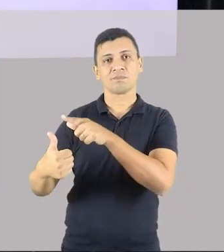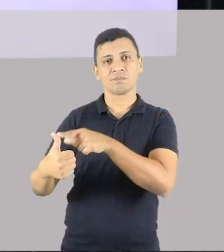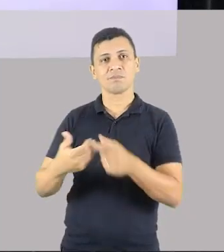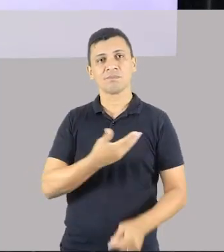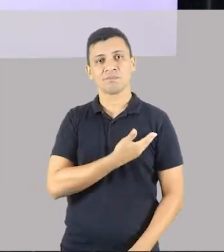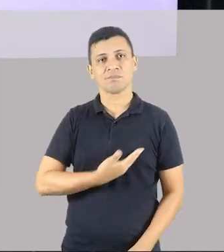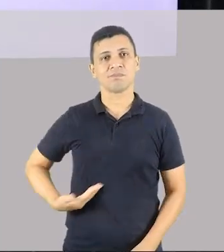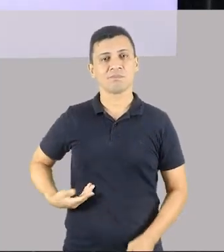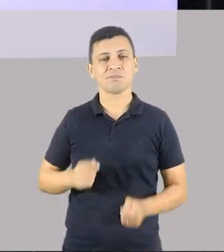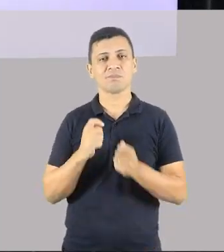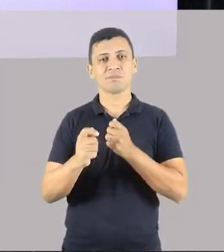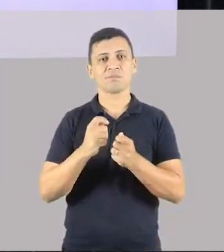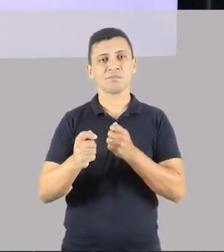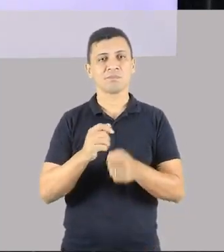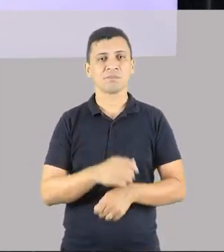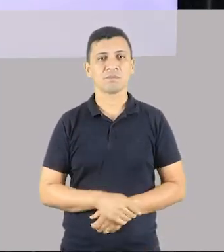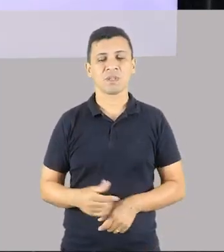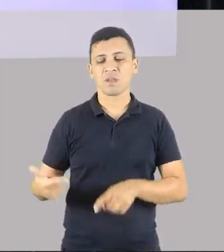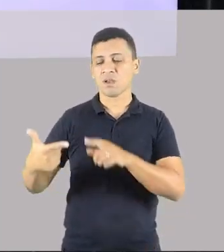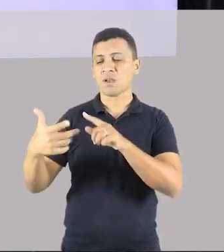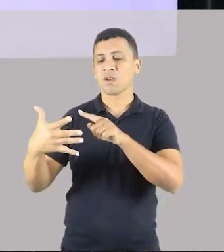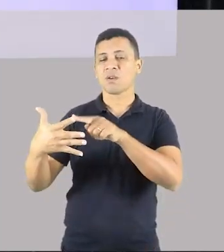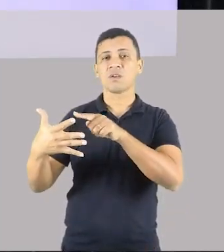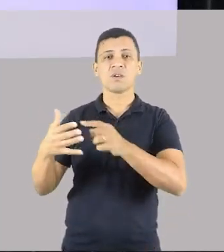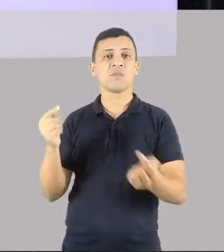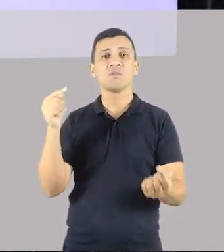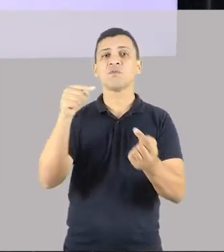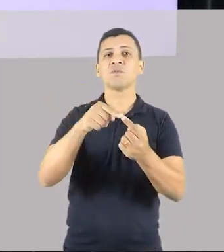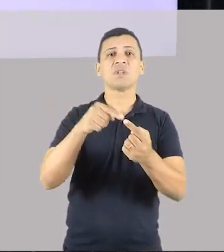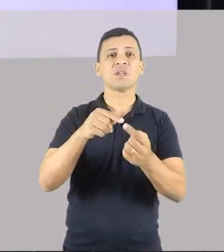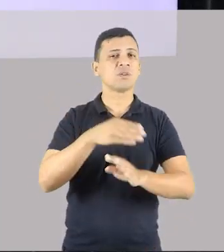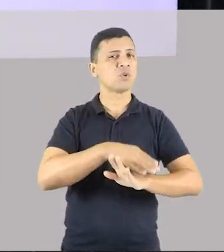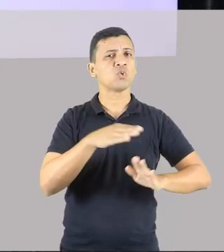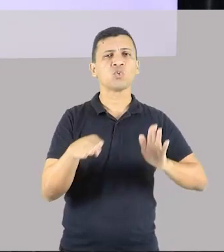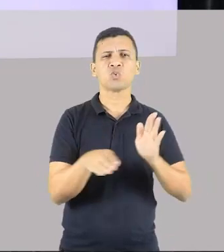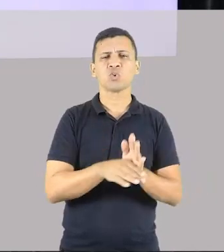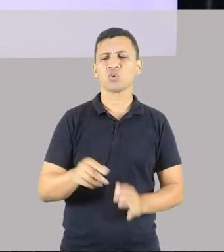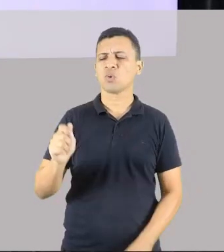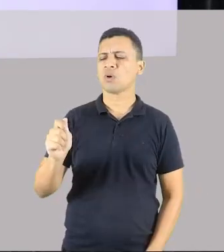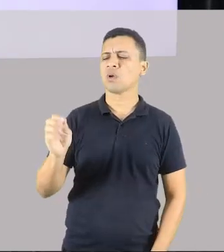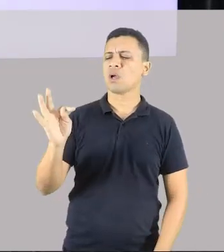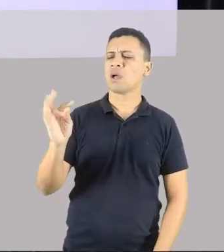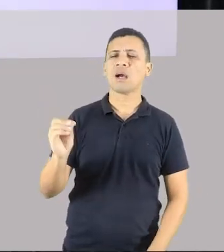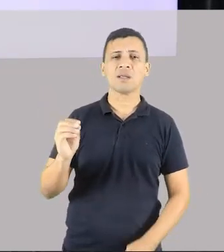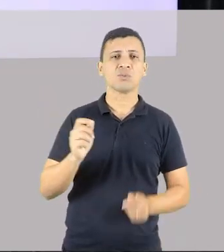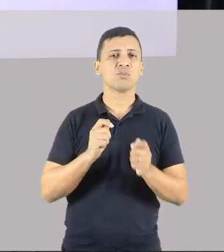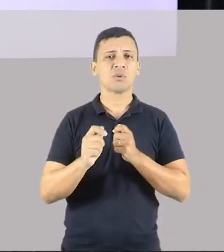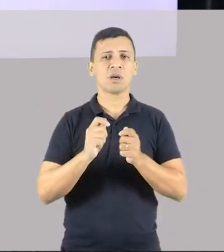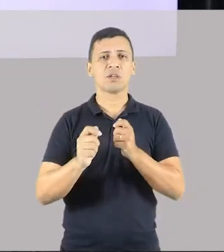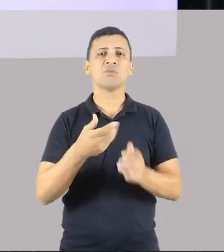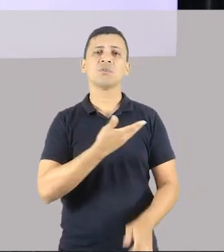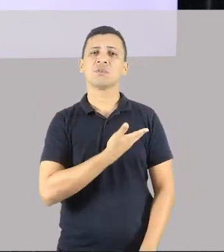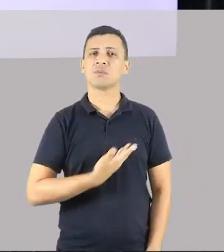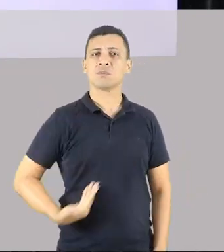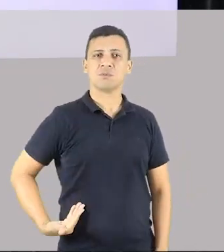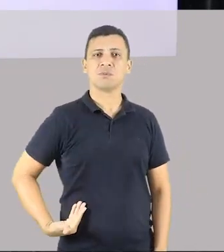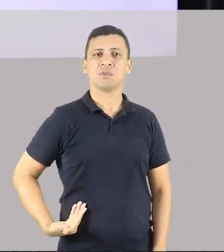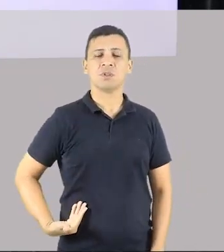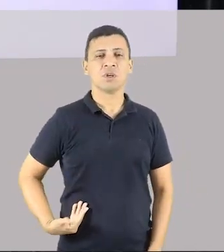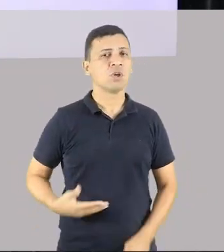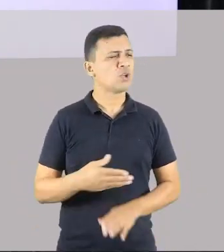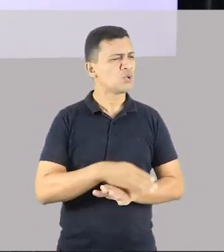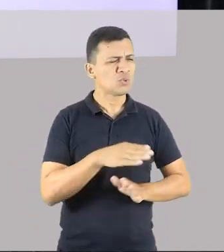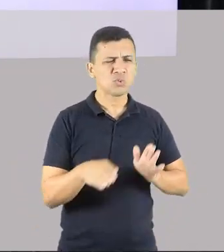forma. A finalidade vai garantir que todo ato administrativo, que toda atuação da administração pública, que